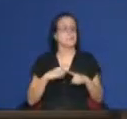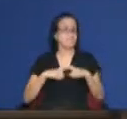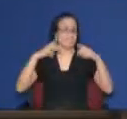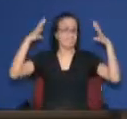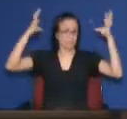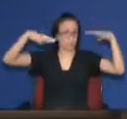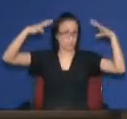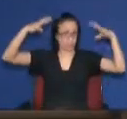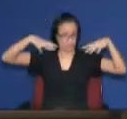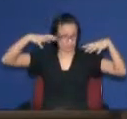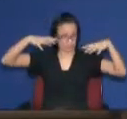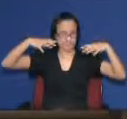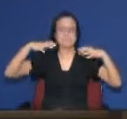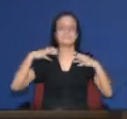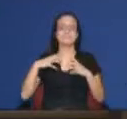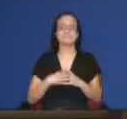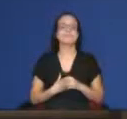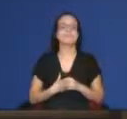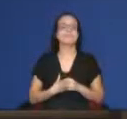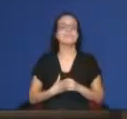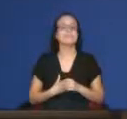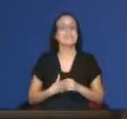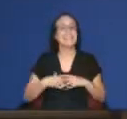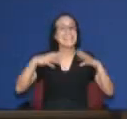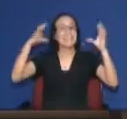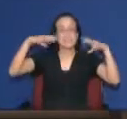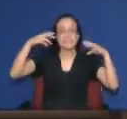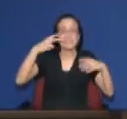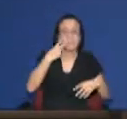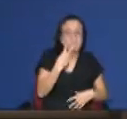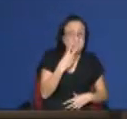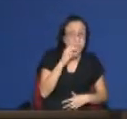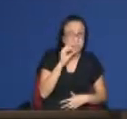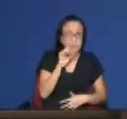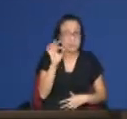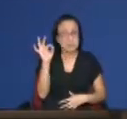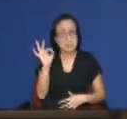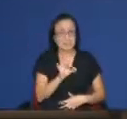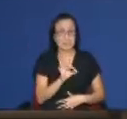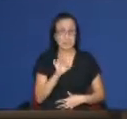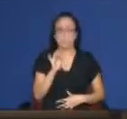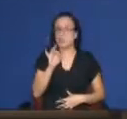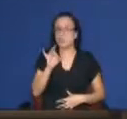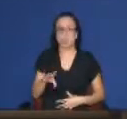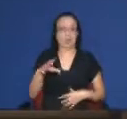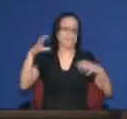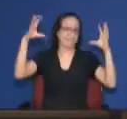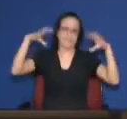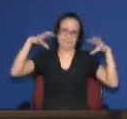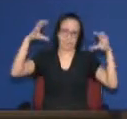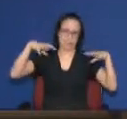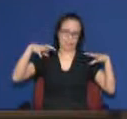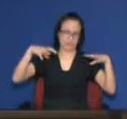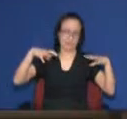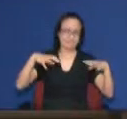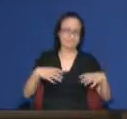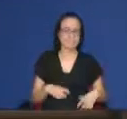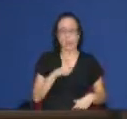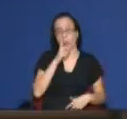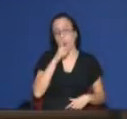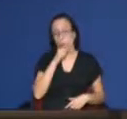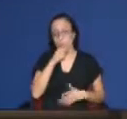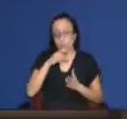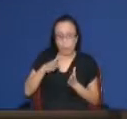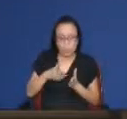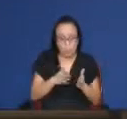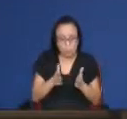de 20% do que deveria ter chovido. Isso reflete diretamente nos mananciais, né? Nos rios, nos